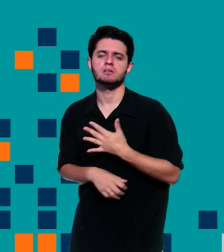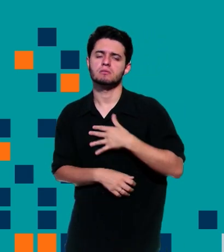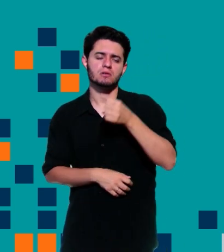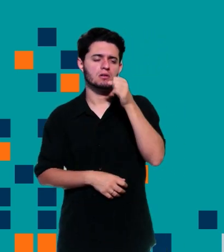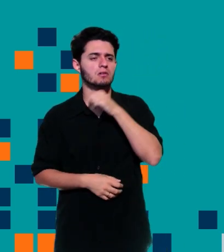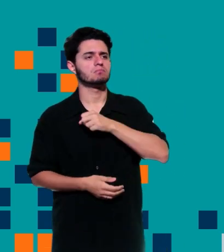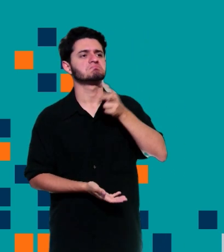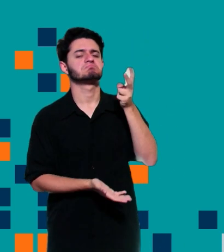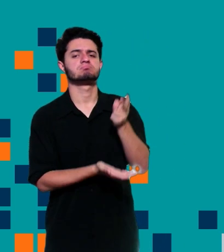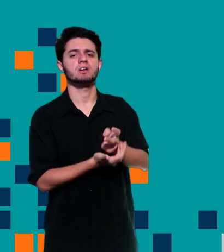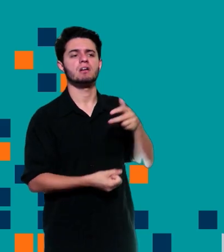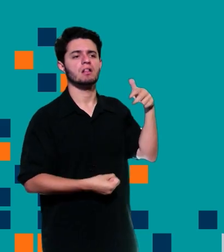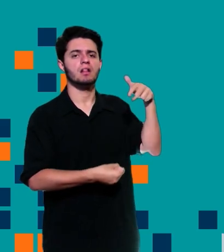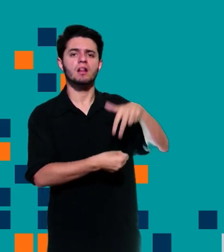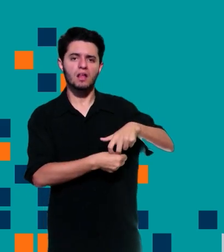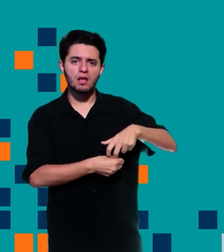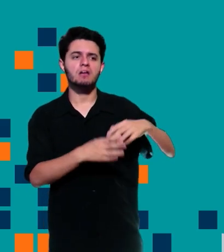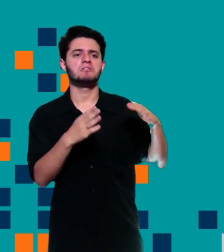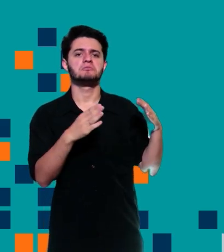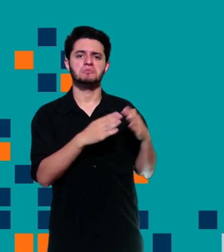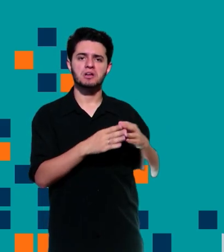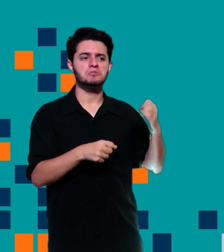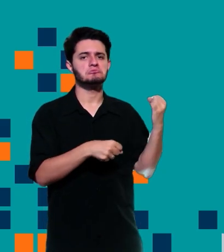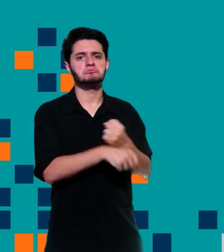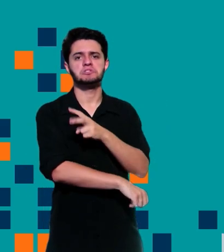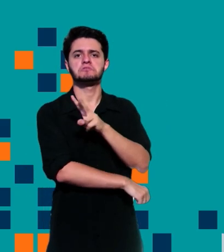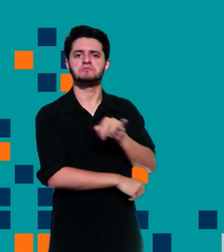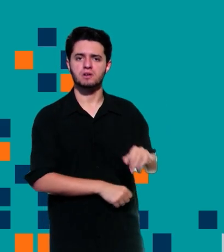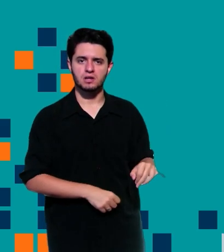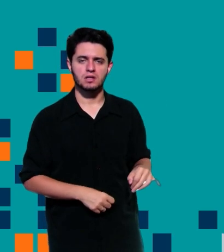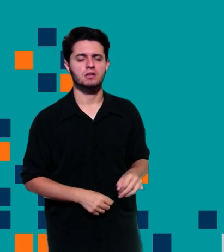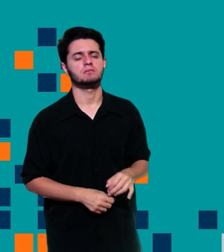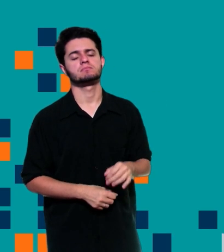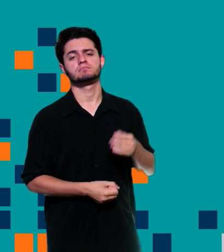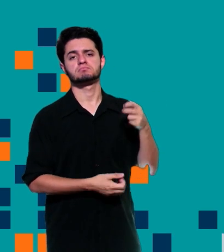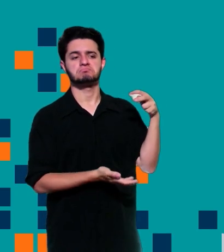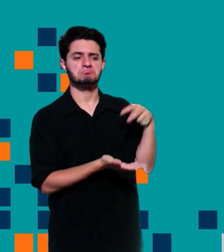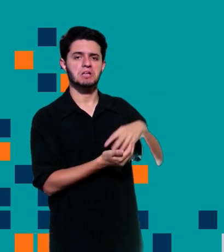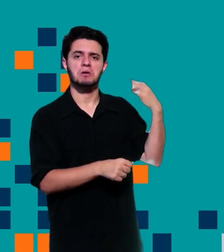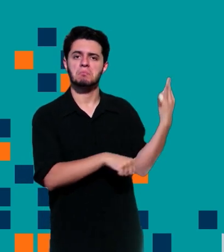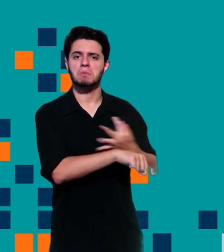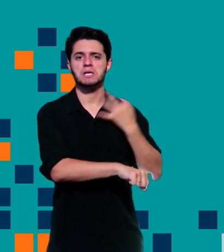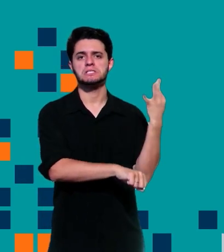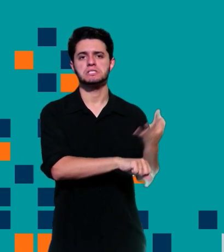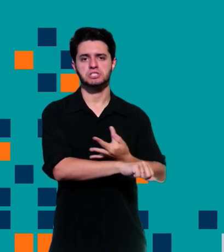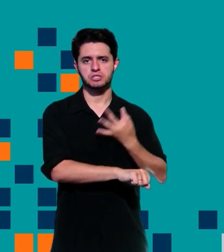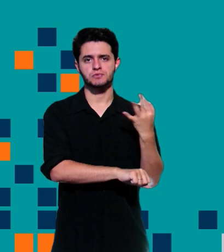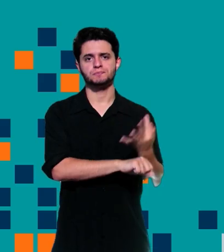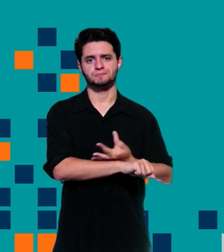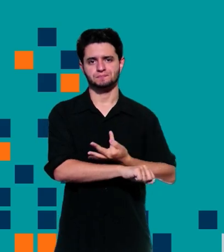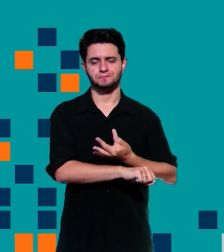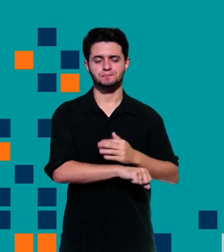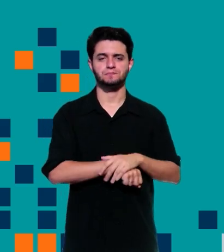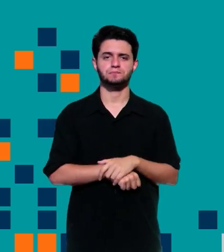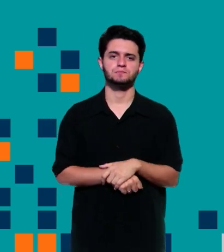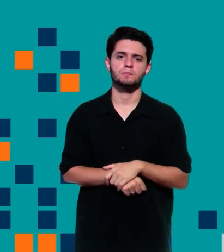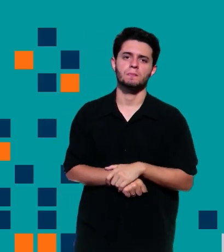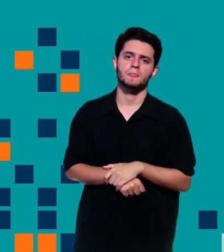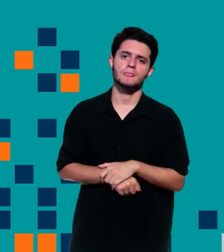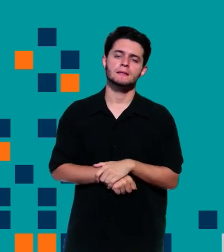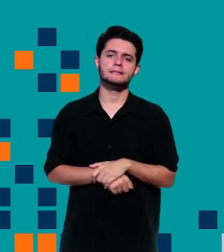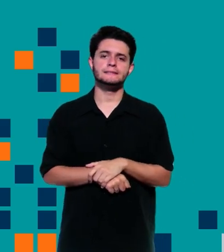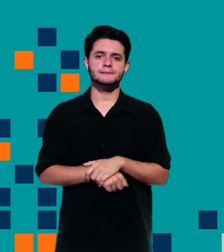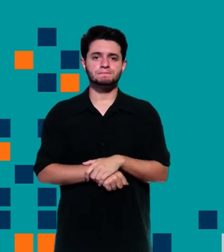até os 20 e tantos anos. Uma casa numa situação geográfica importante no Rio, então isso também dá